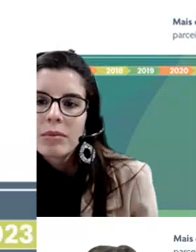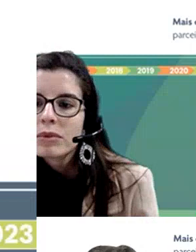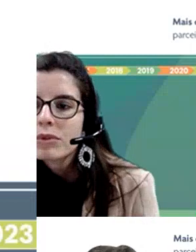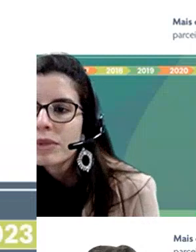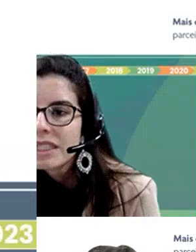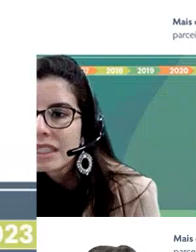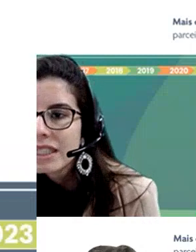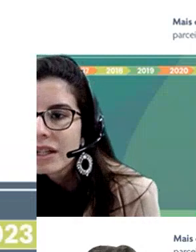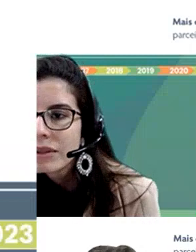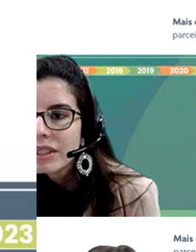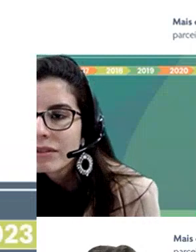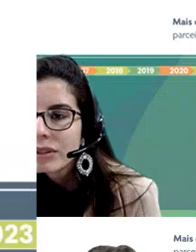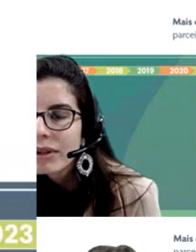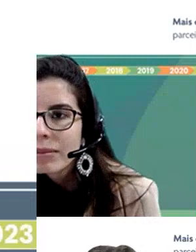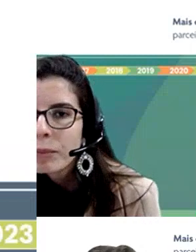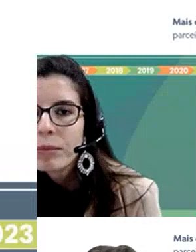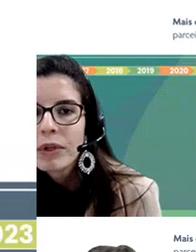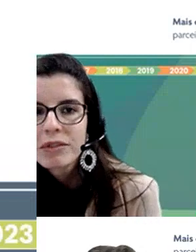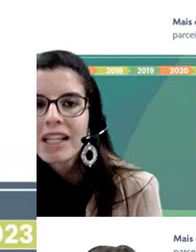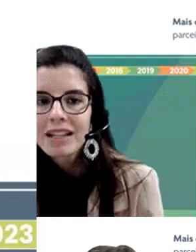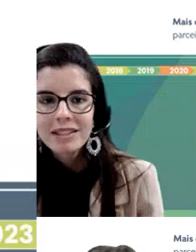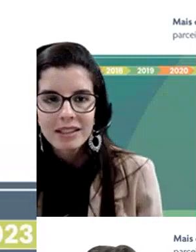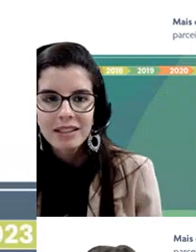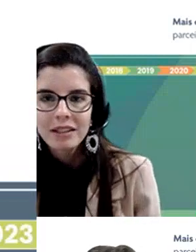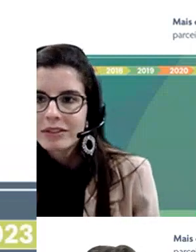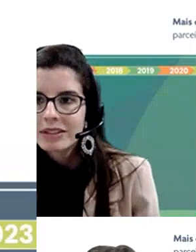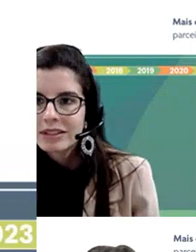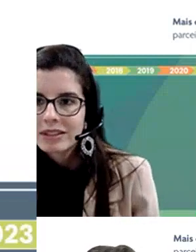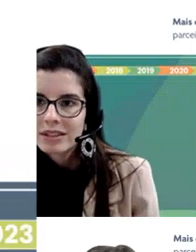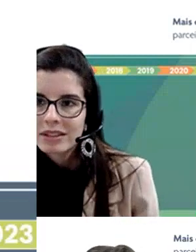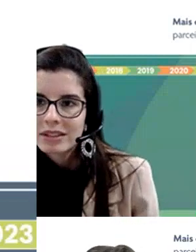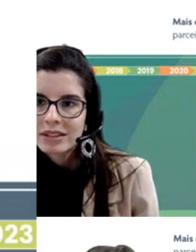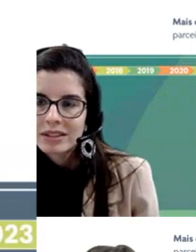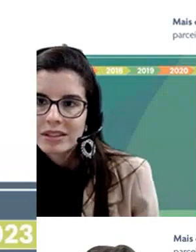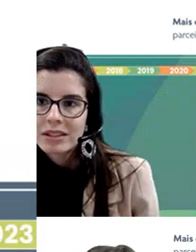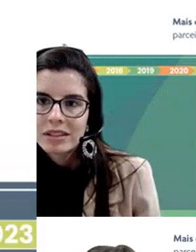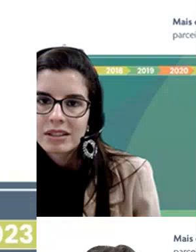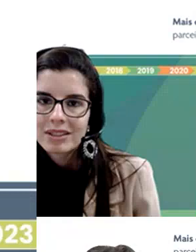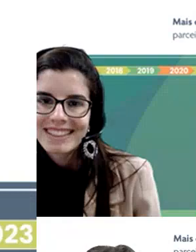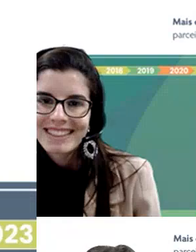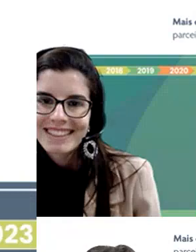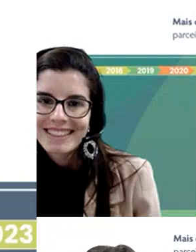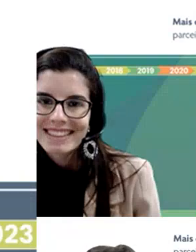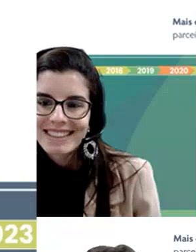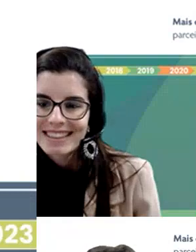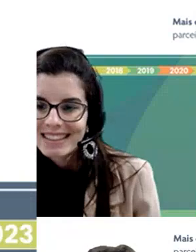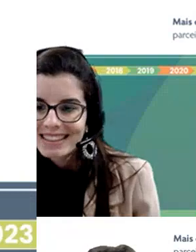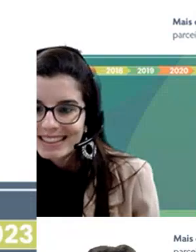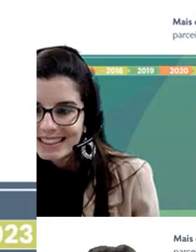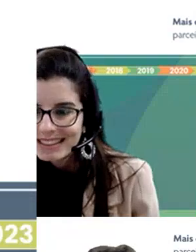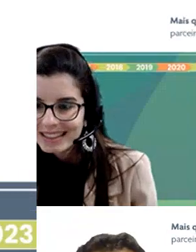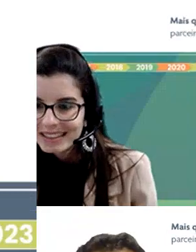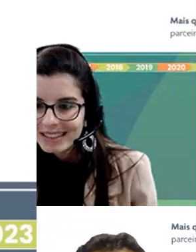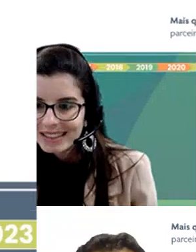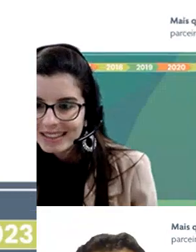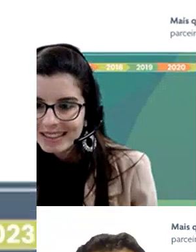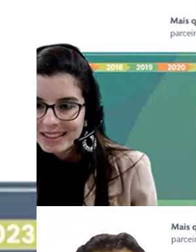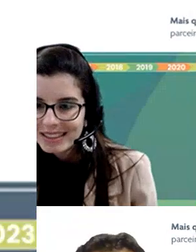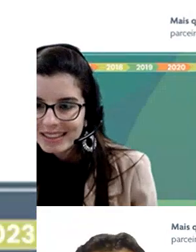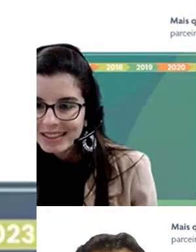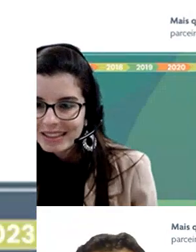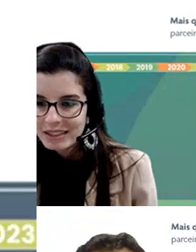Nós temos o Ezequiel que levantou a mão. Pode falar, Ezequiel. Oi, boa tarde.